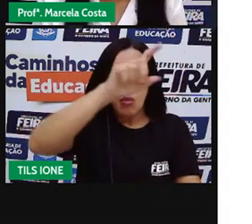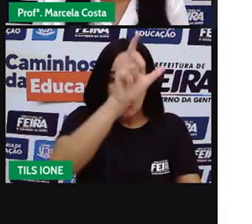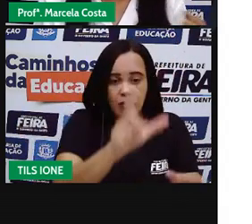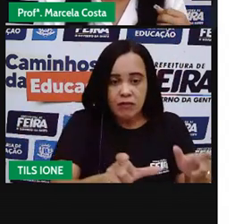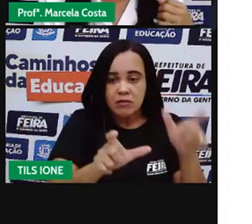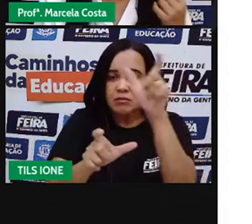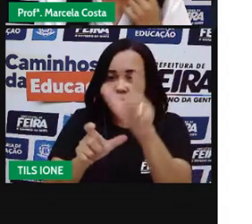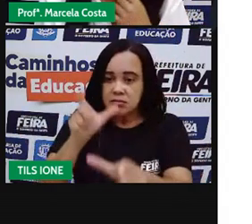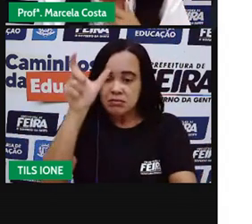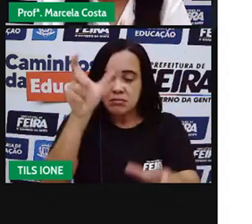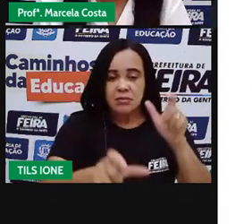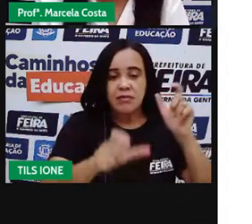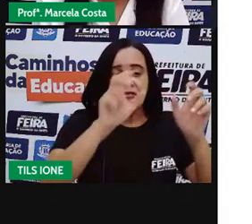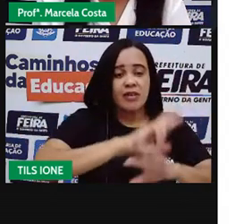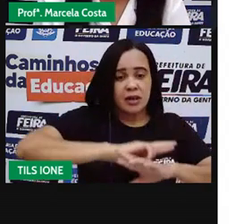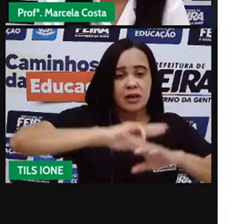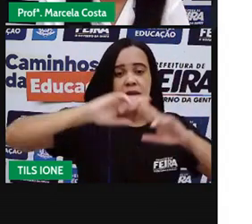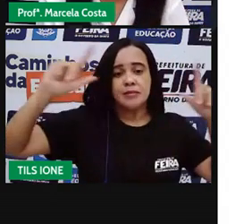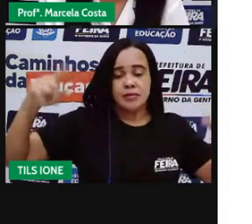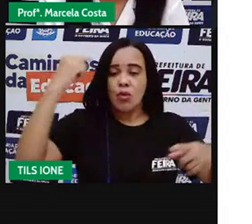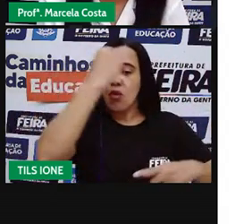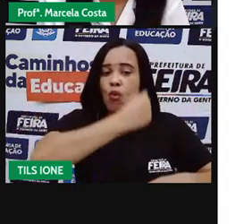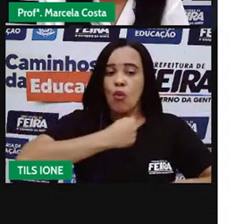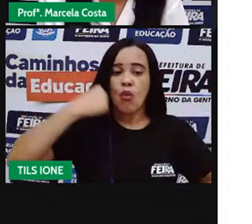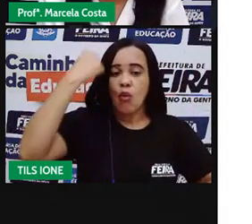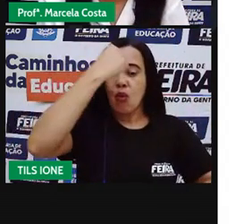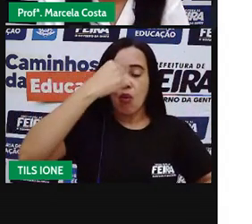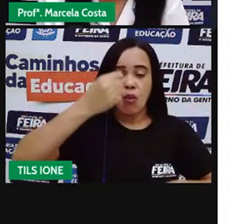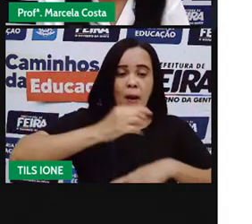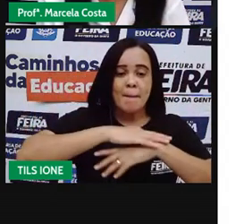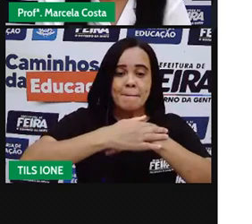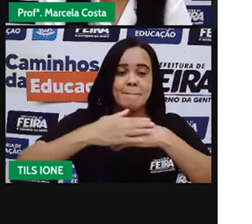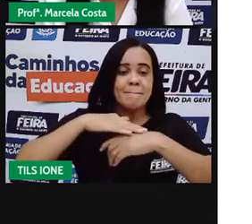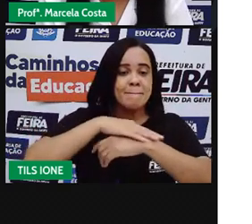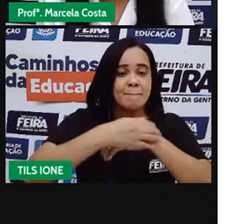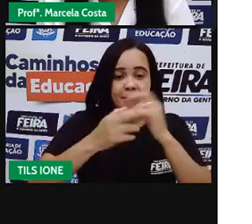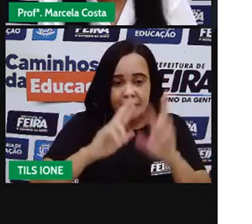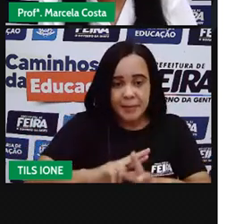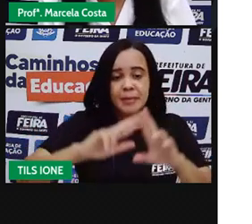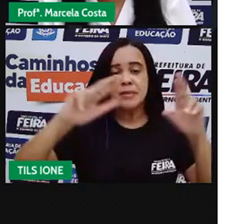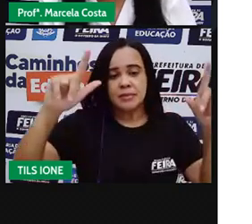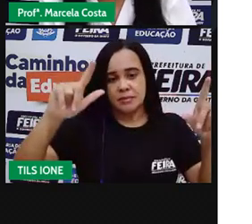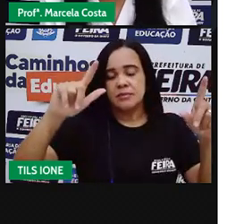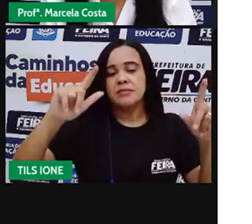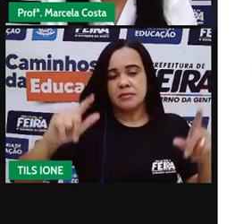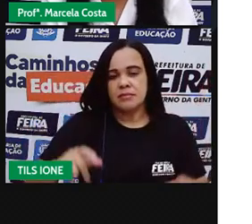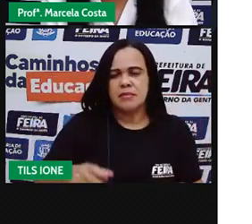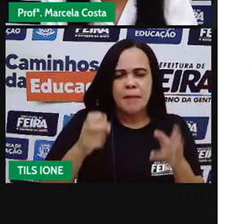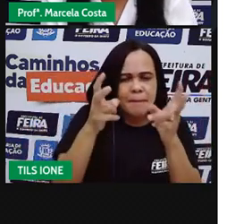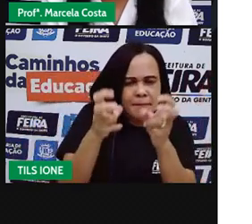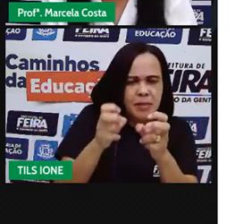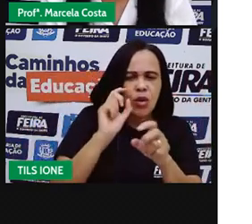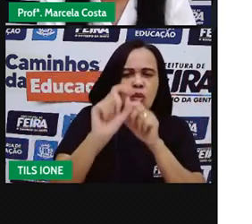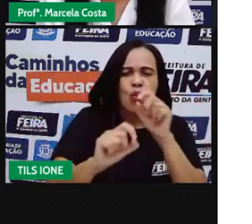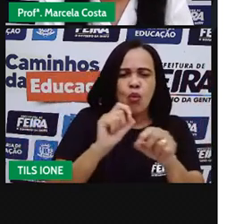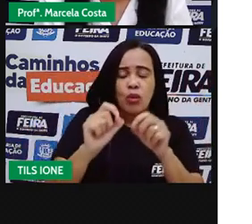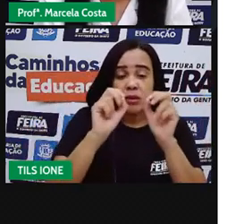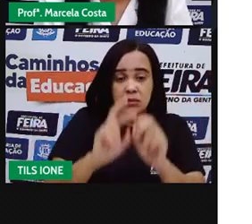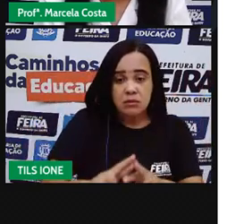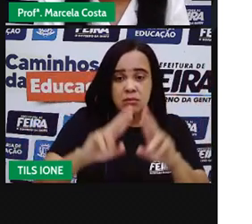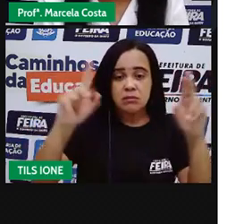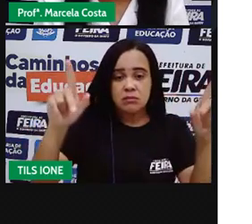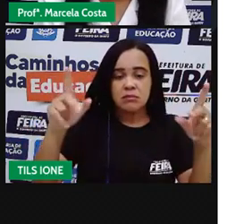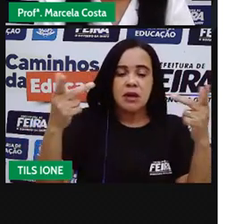de pele diferentes, formato de rosto diferente. Então você consegue perceber que a diferença